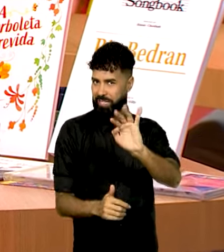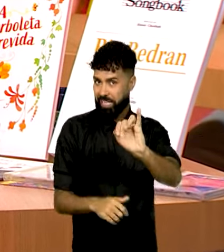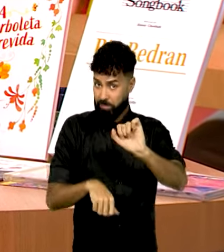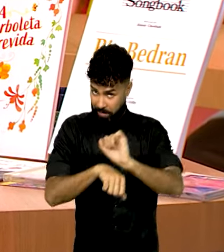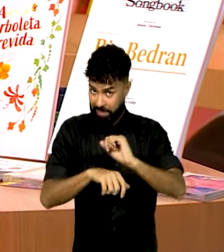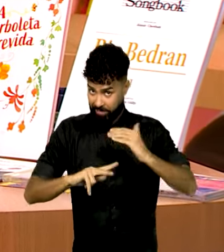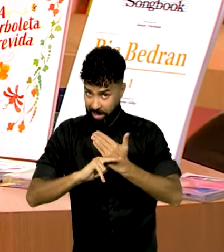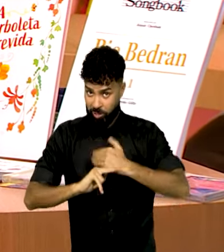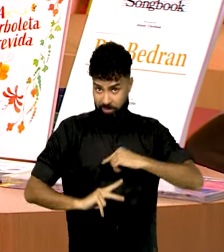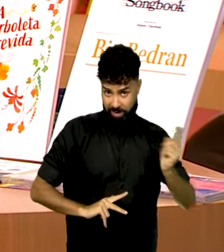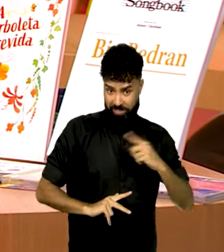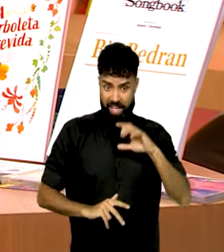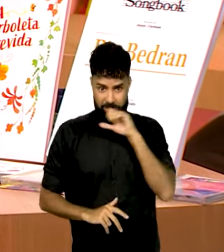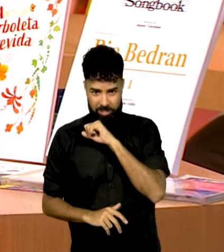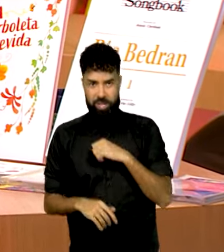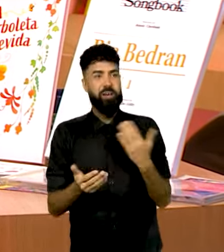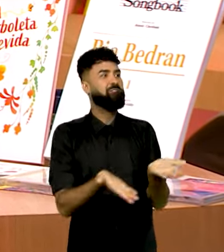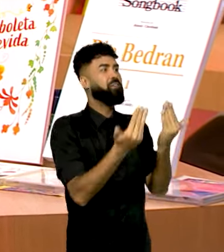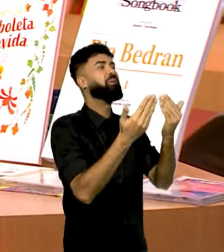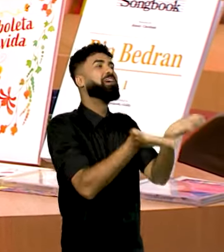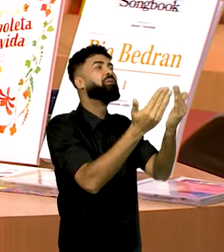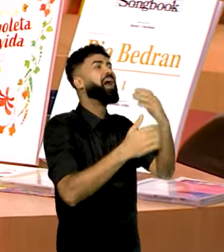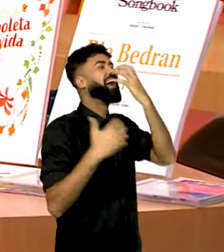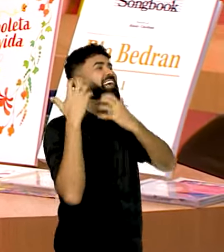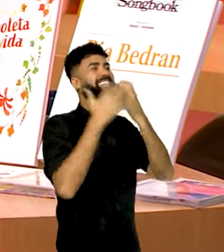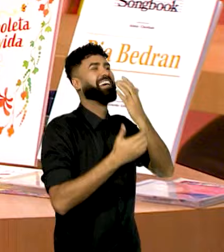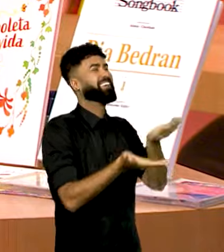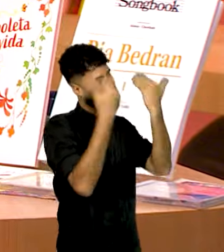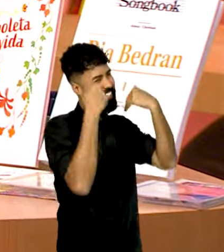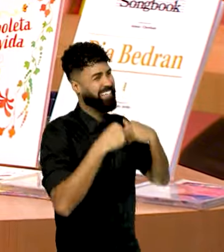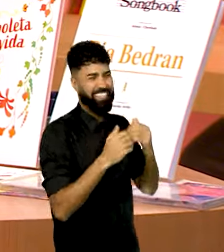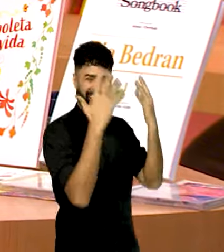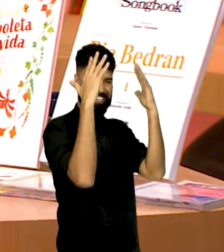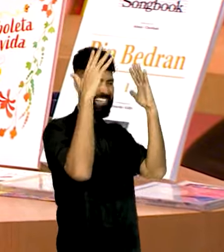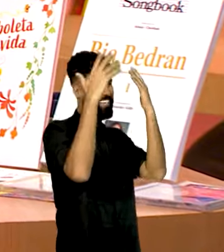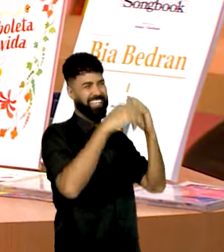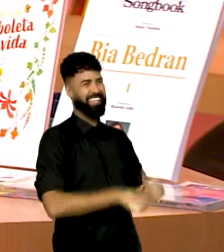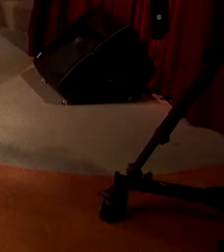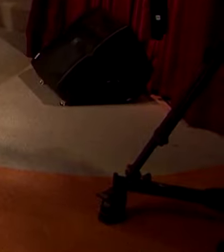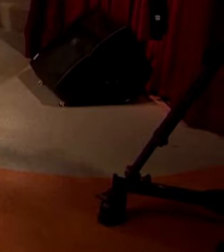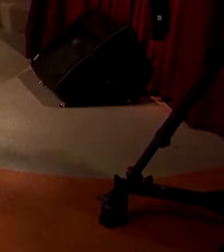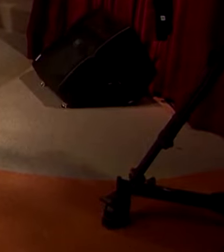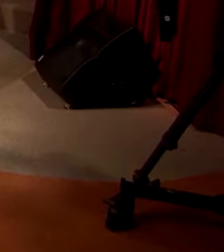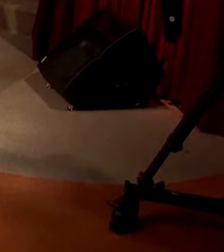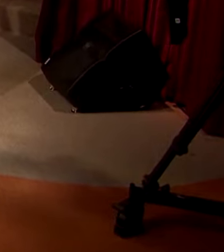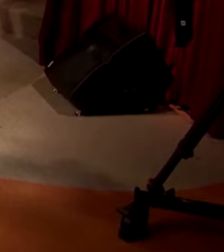pro intervalo e voltamos já, já. Bora, pessoal, cantando aqui. Vamos entrar todo mundo!